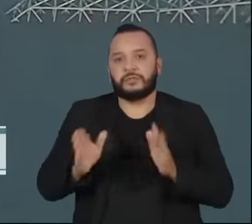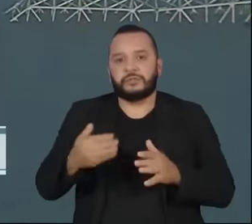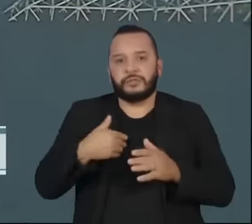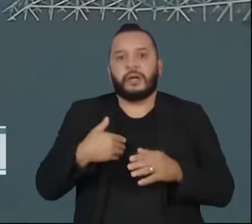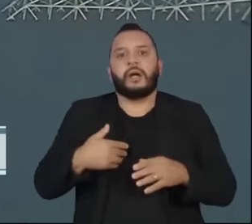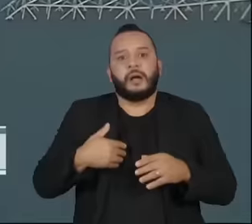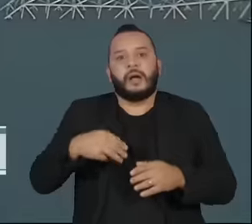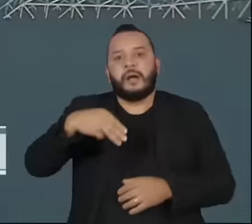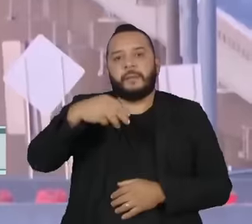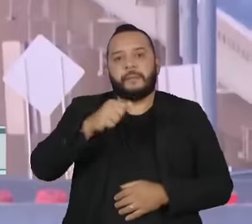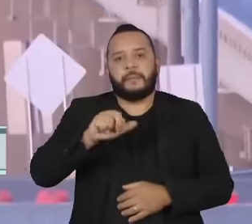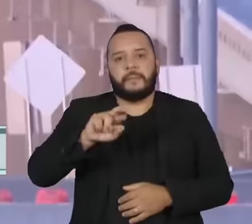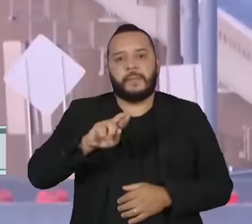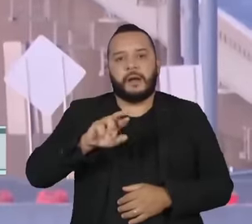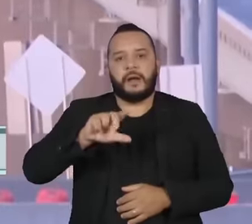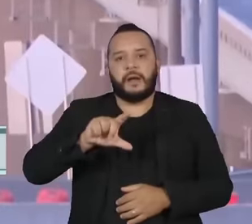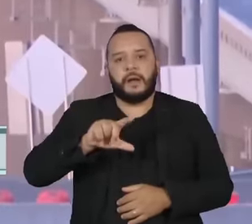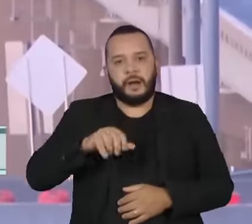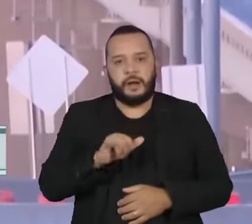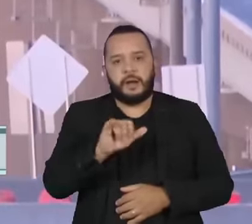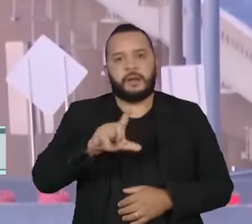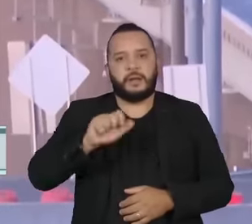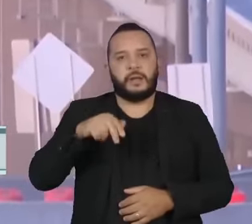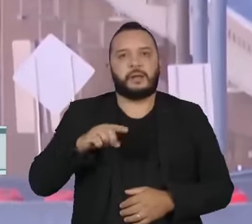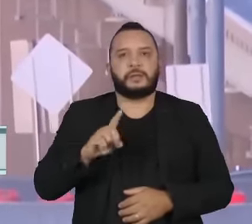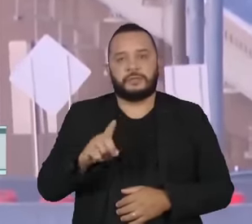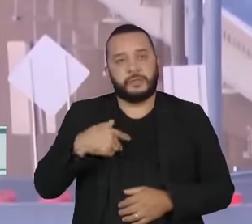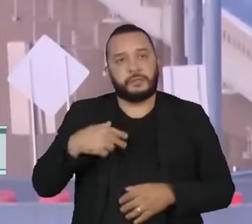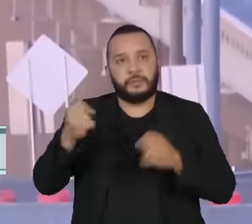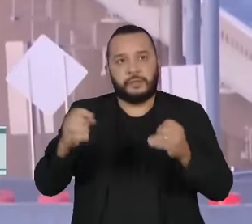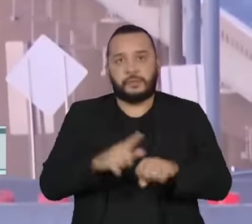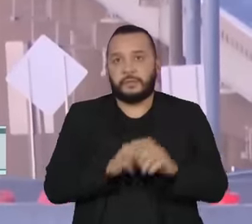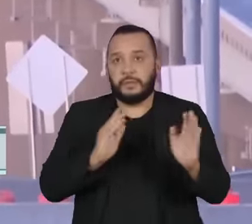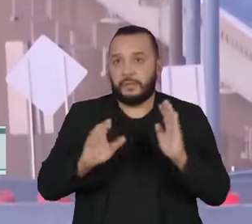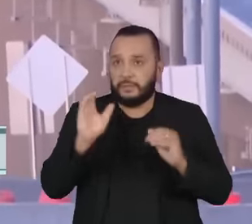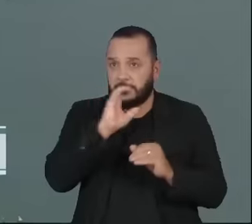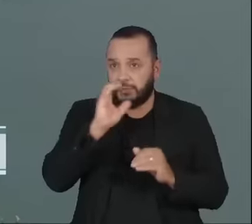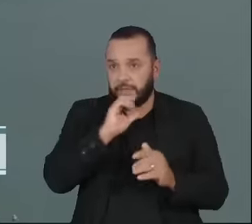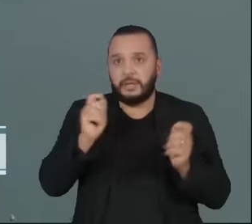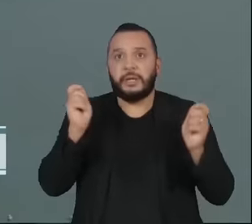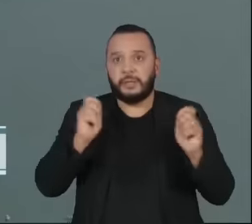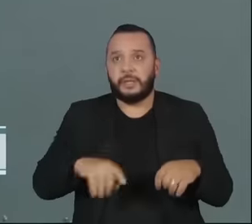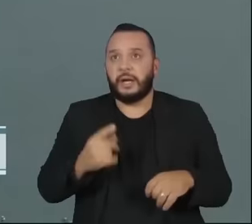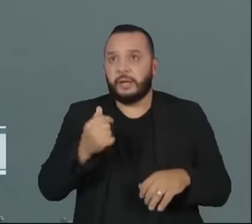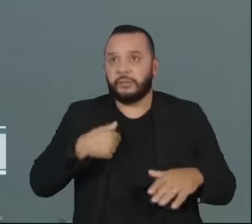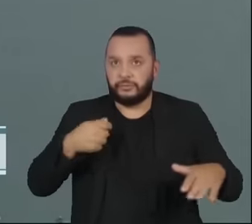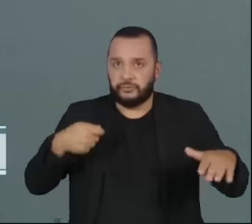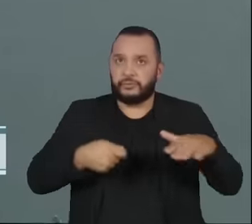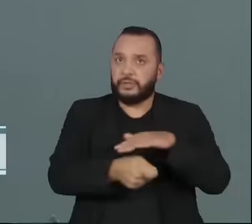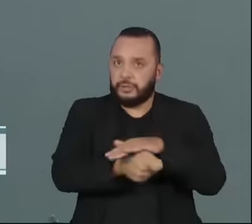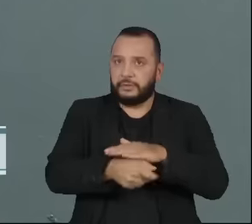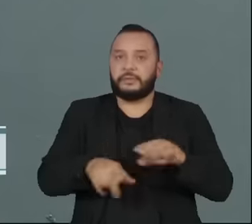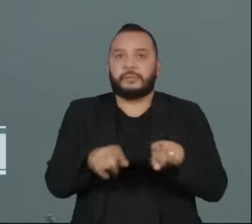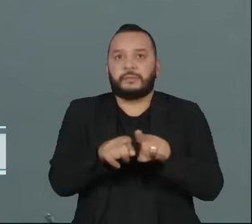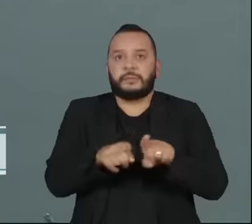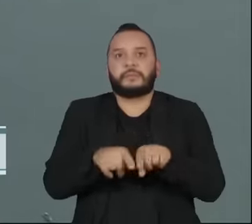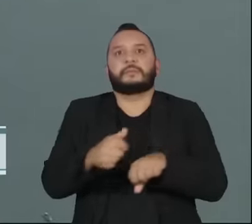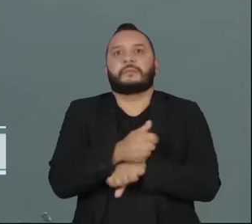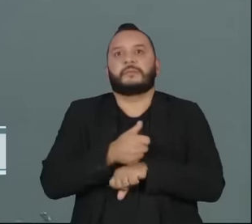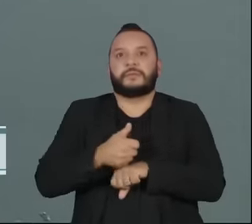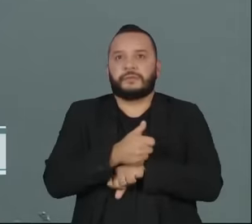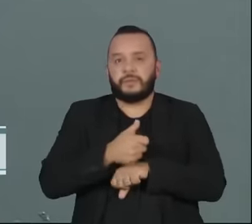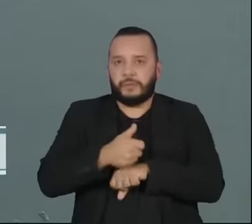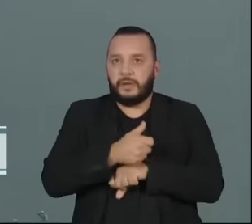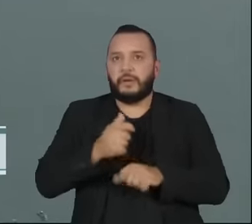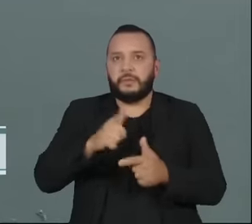o estado de emergência a decisão vai permitir a mobilização de recursos e de profissionais para lidarem com